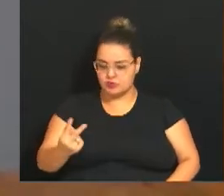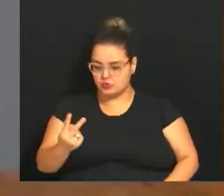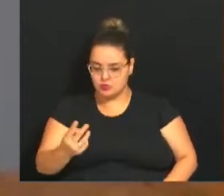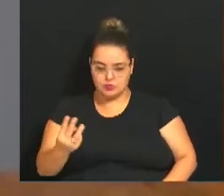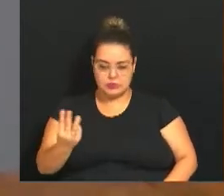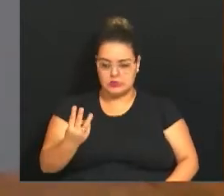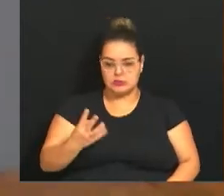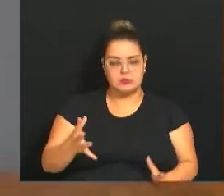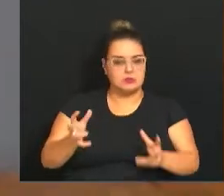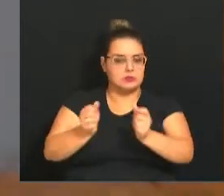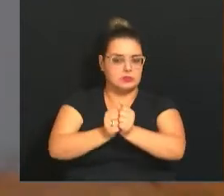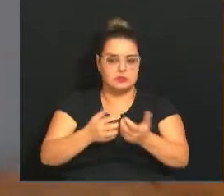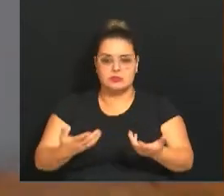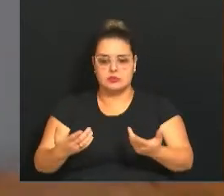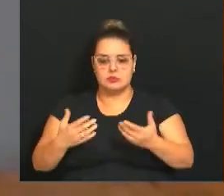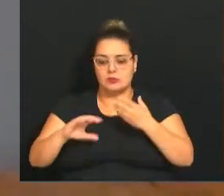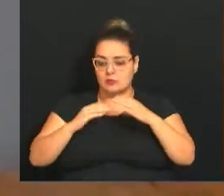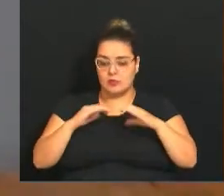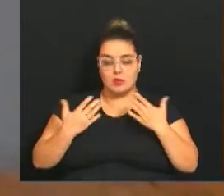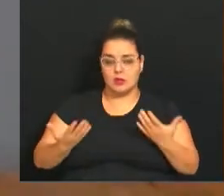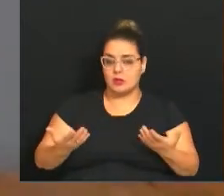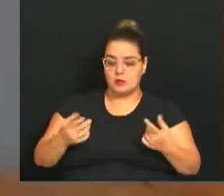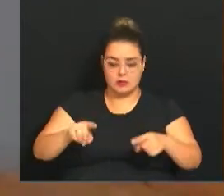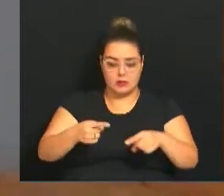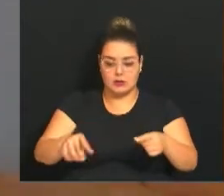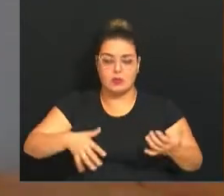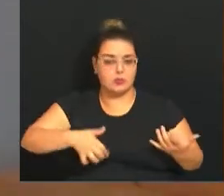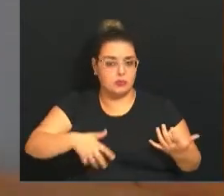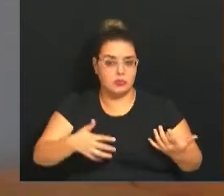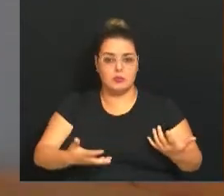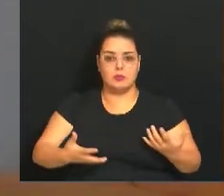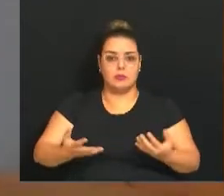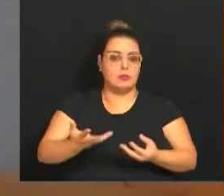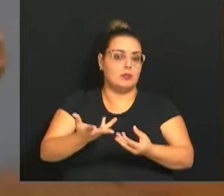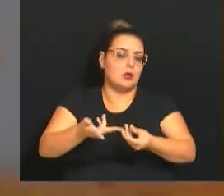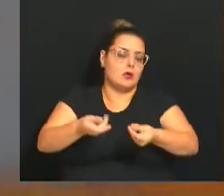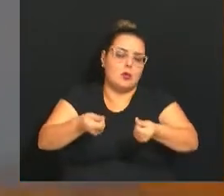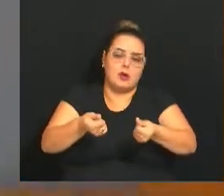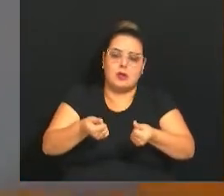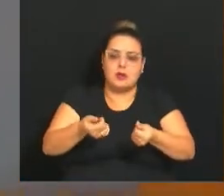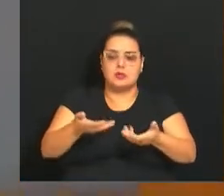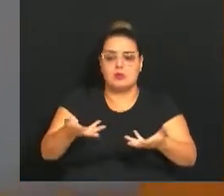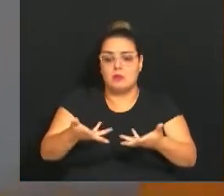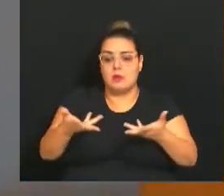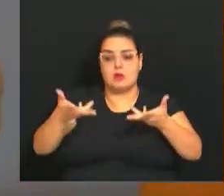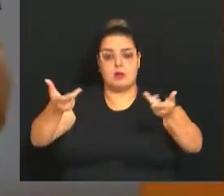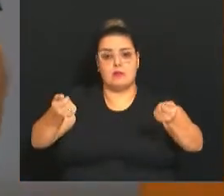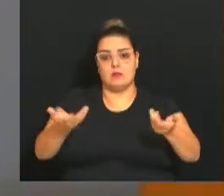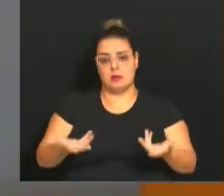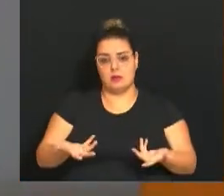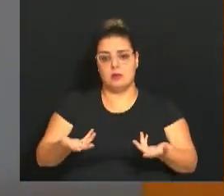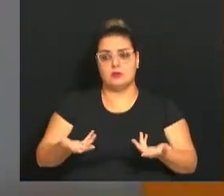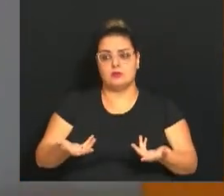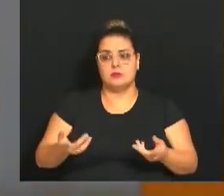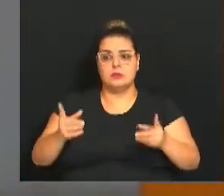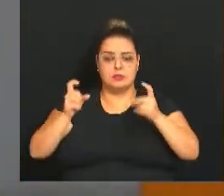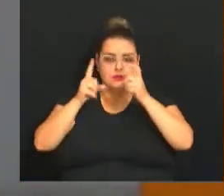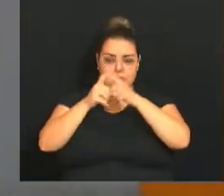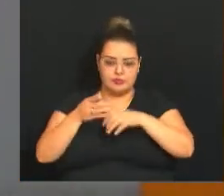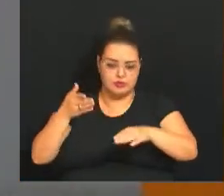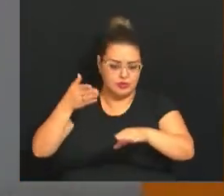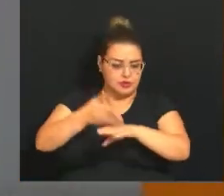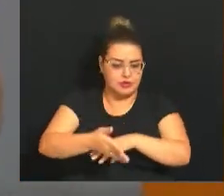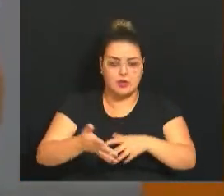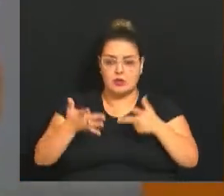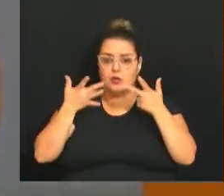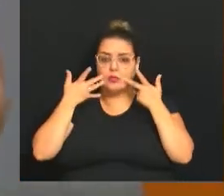juntam, e são pessoas de uma qualidade sensacional. E normalmente é difícil entrar em um teatro ou num edital